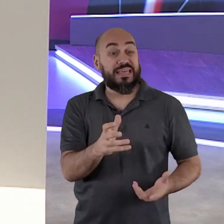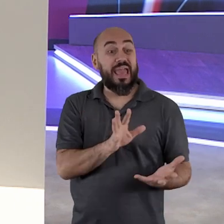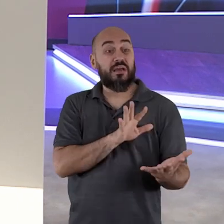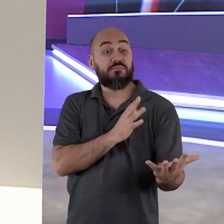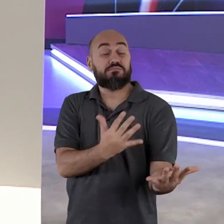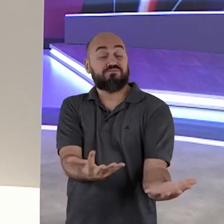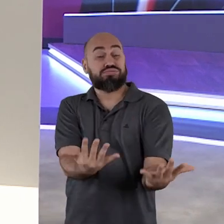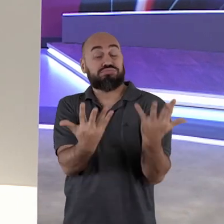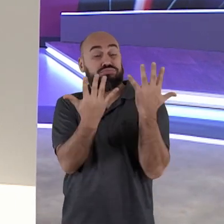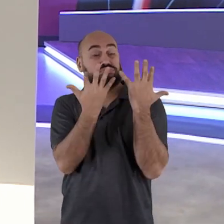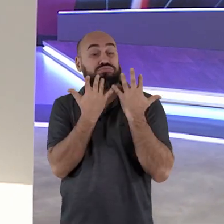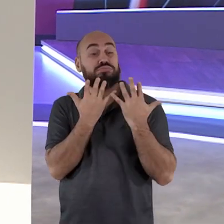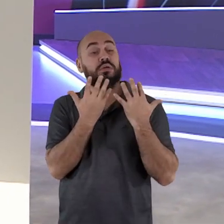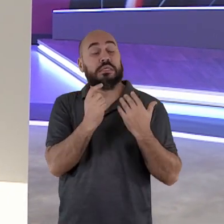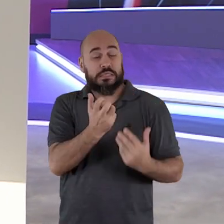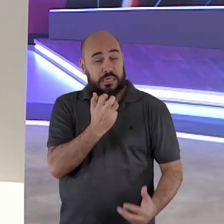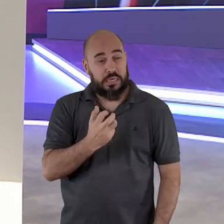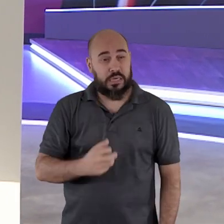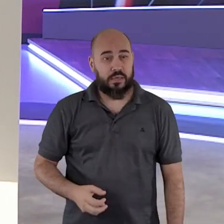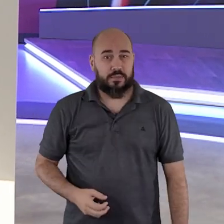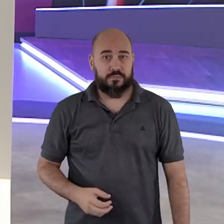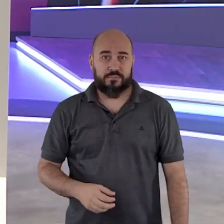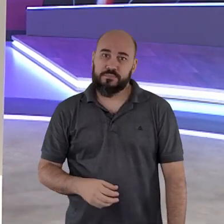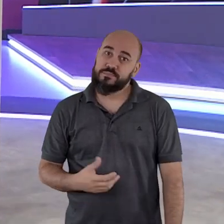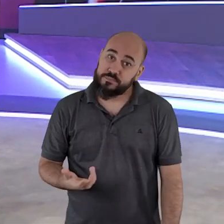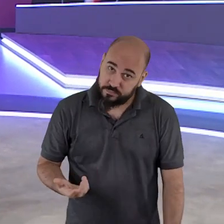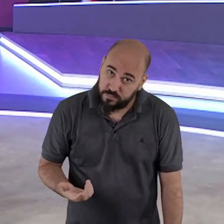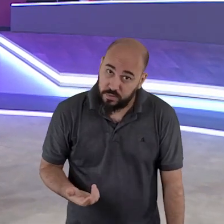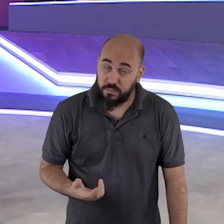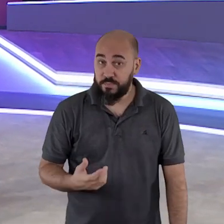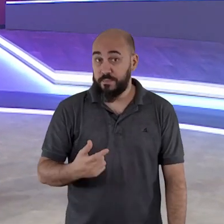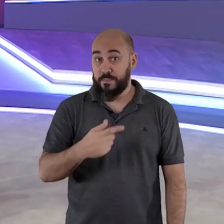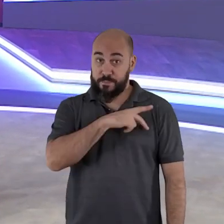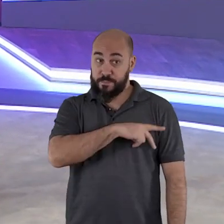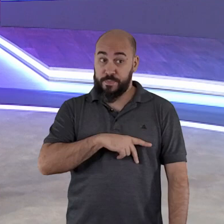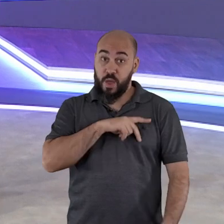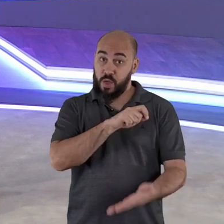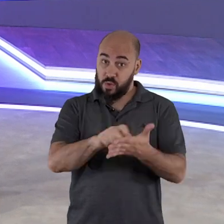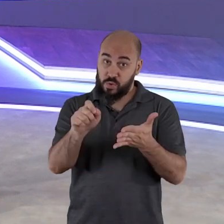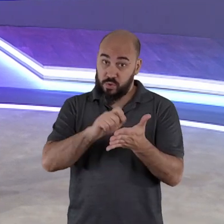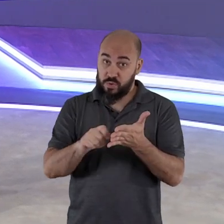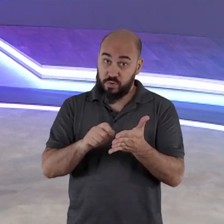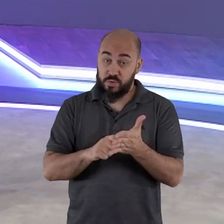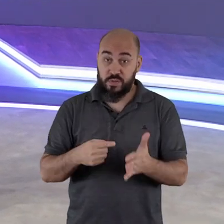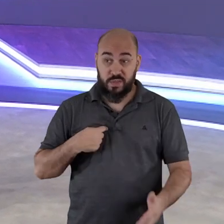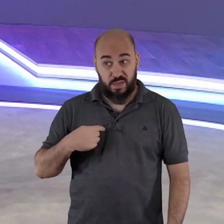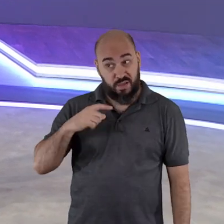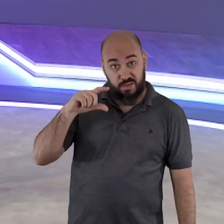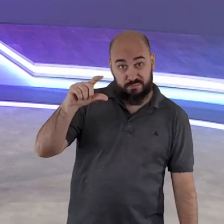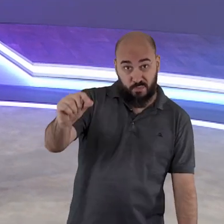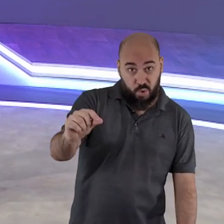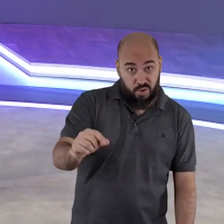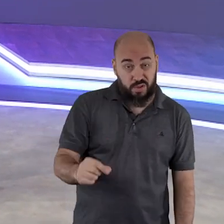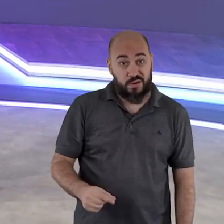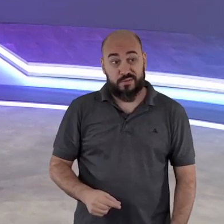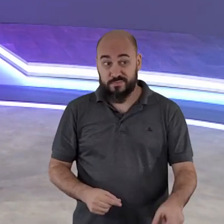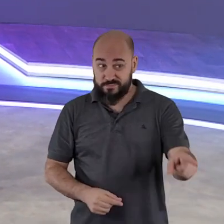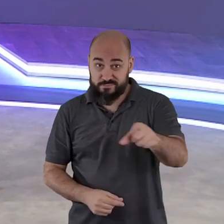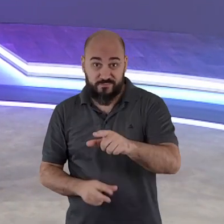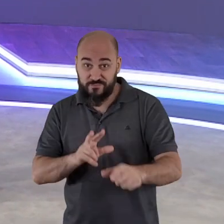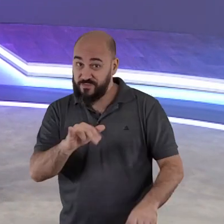Veja, Paulo está advertindo quanto à vinda de lobos